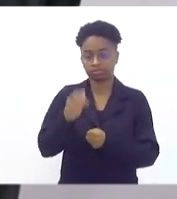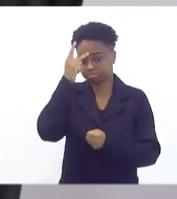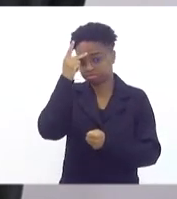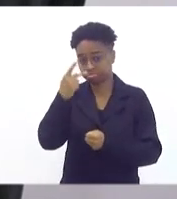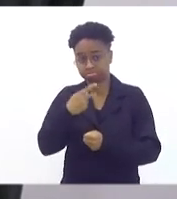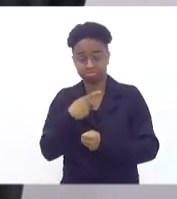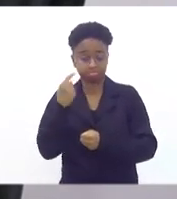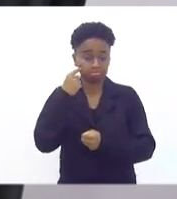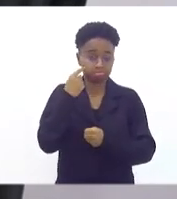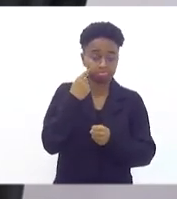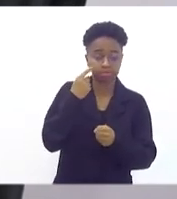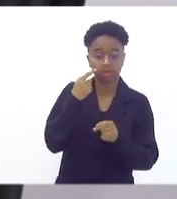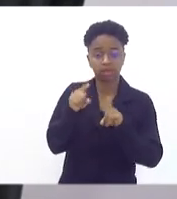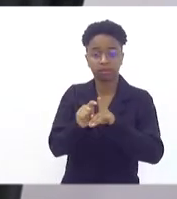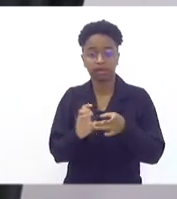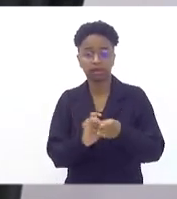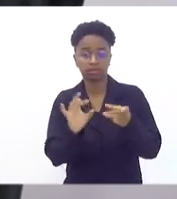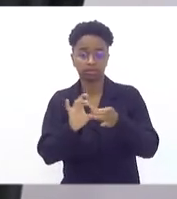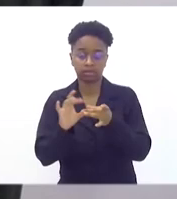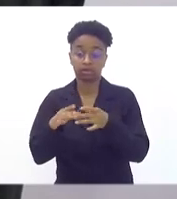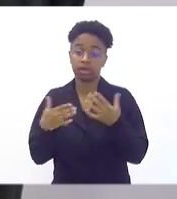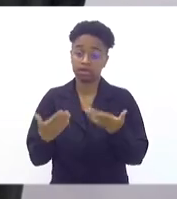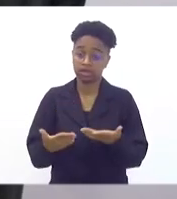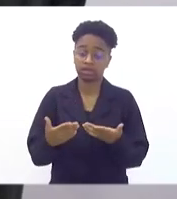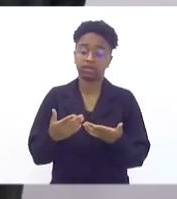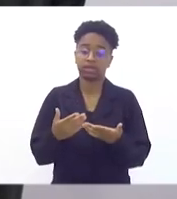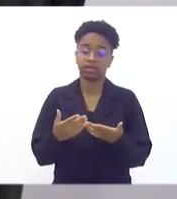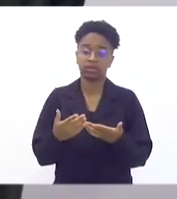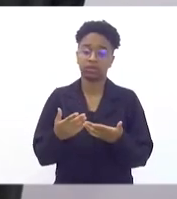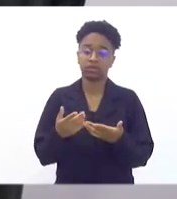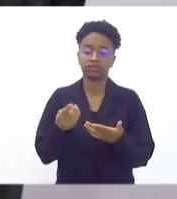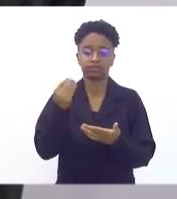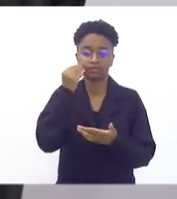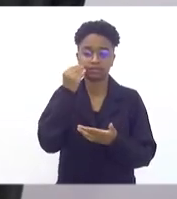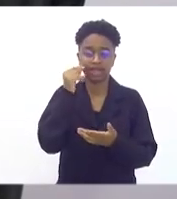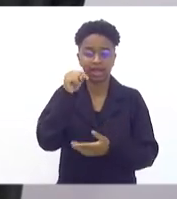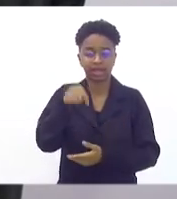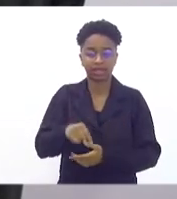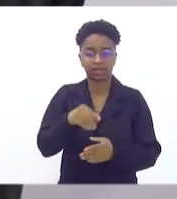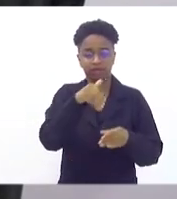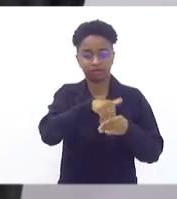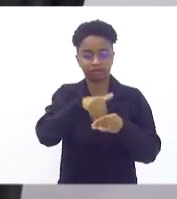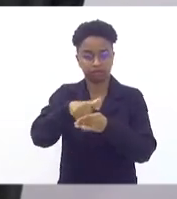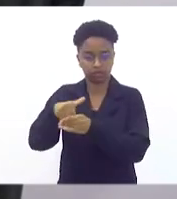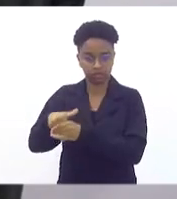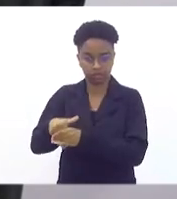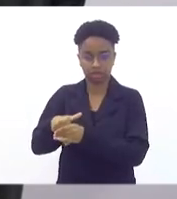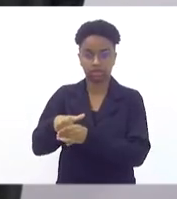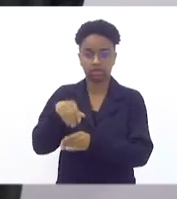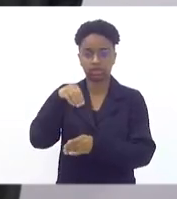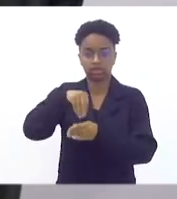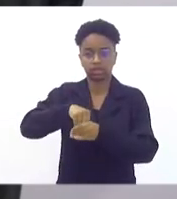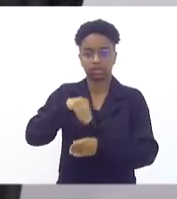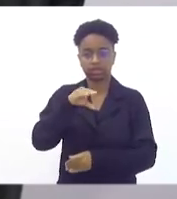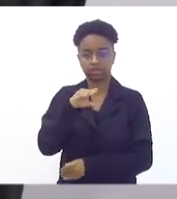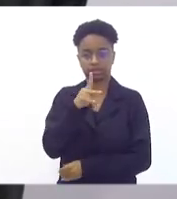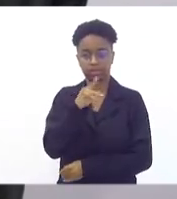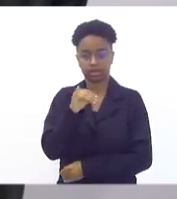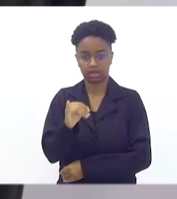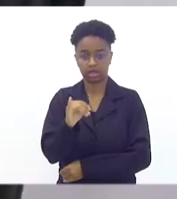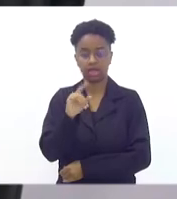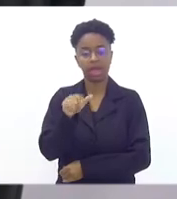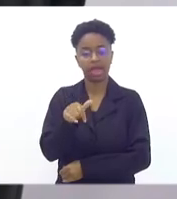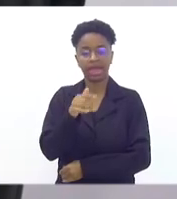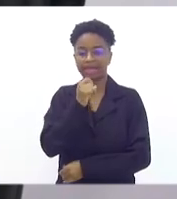Então faça um encaminhamento pra que ainda de forma de Pró Forma seja feita aqui uma uma eleição no na CPI que é um bom é um bom